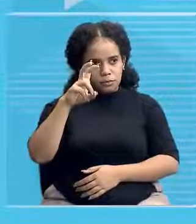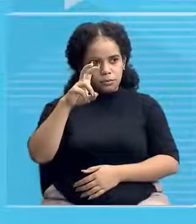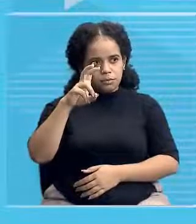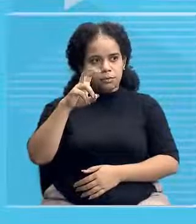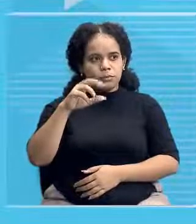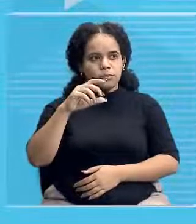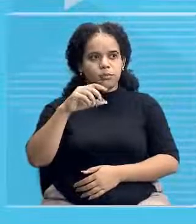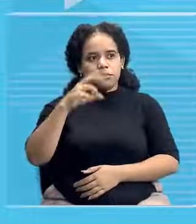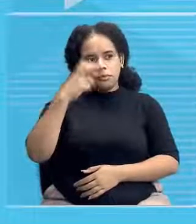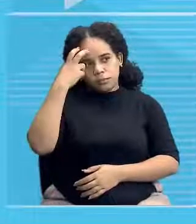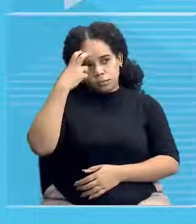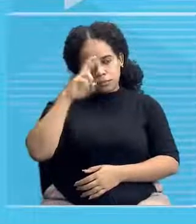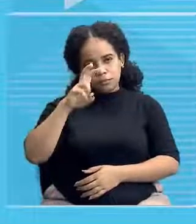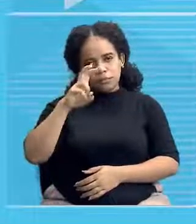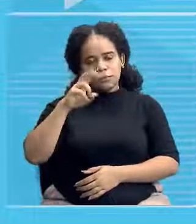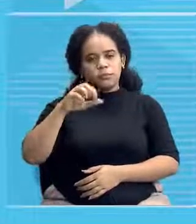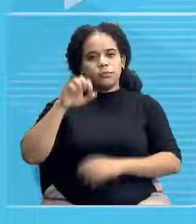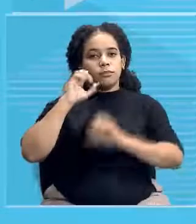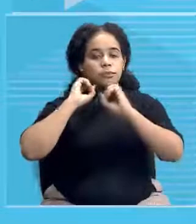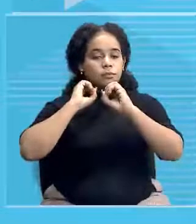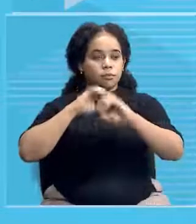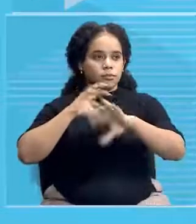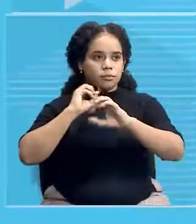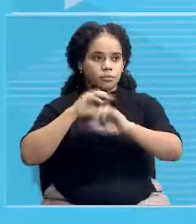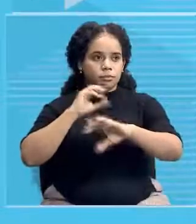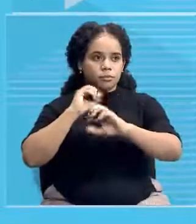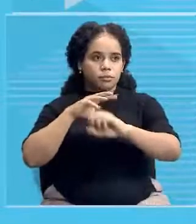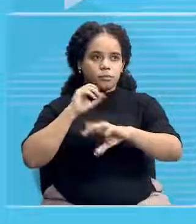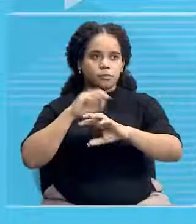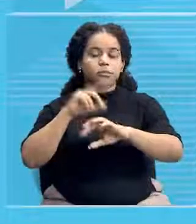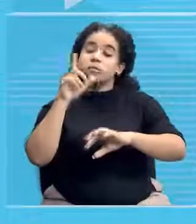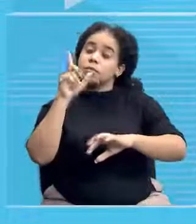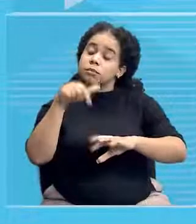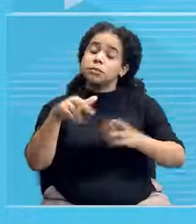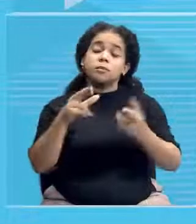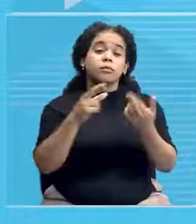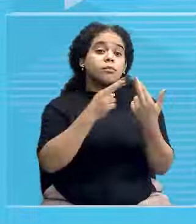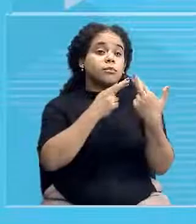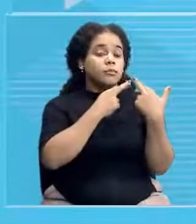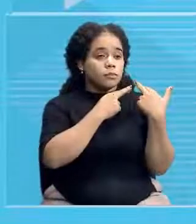o ambiente educacional, ele é